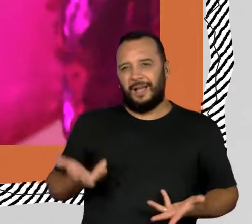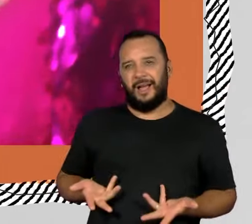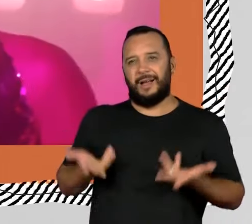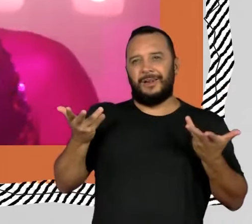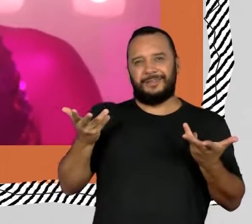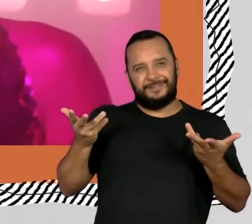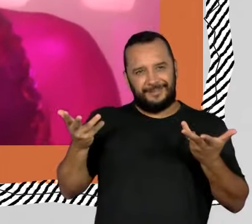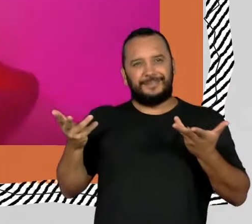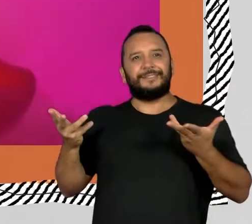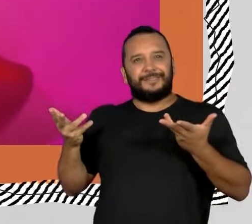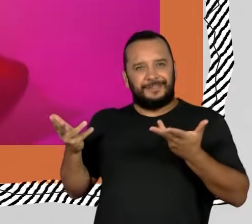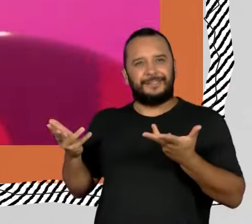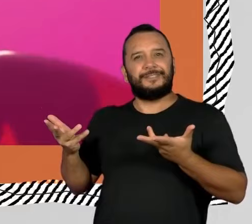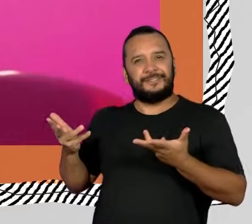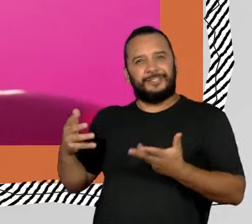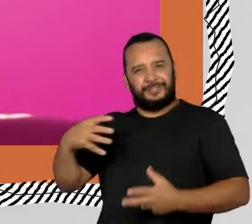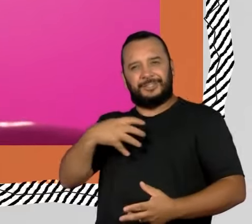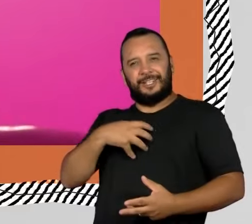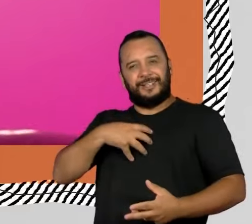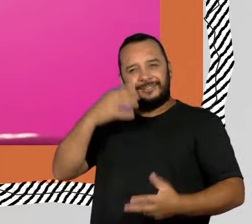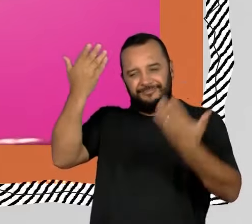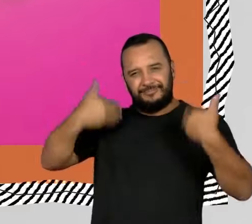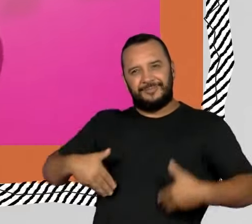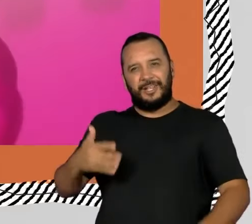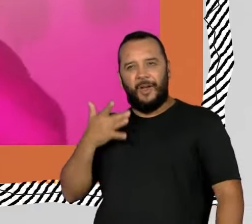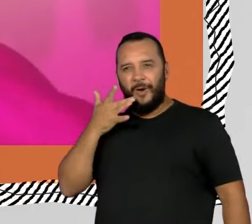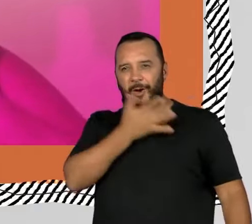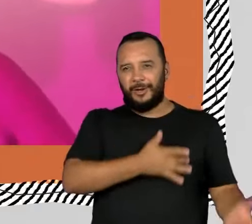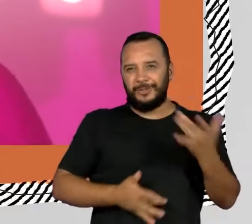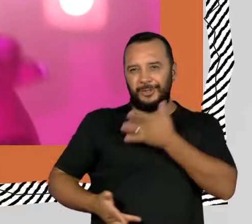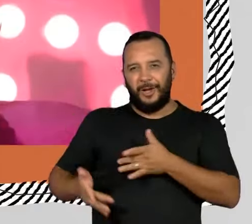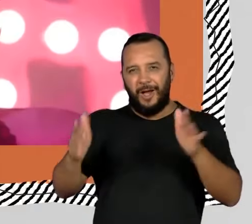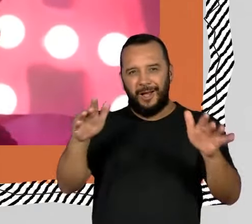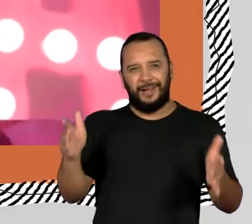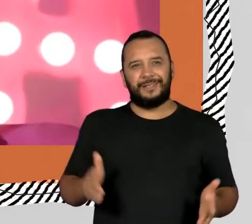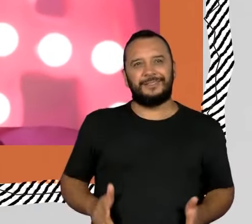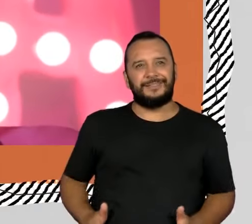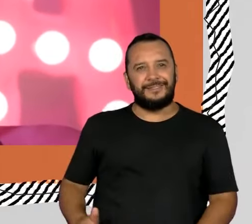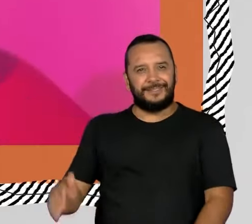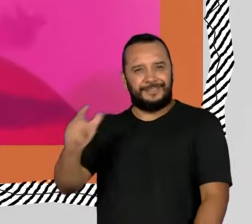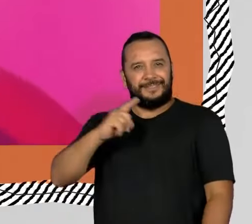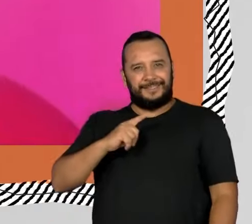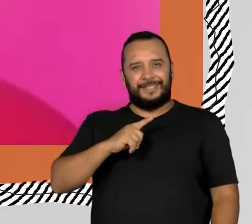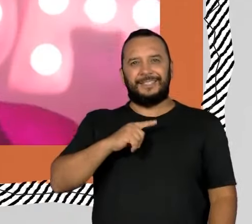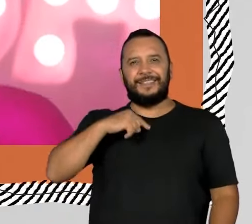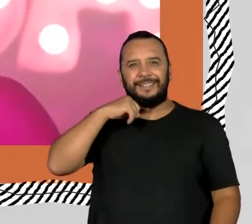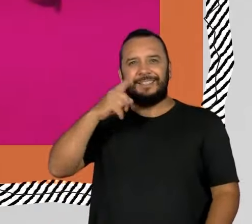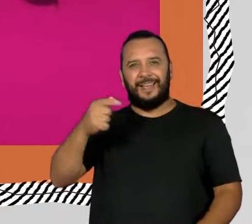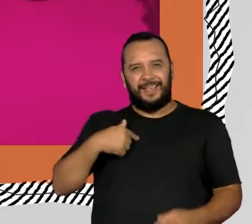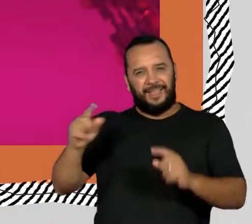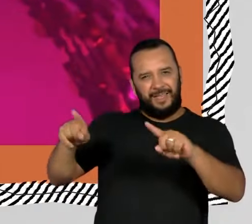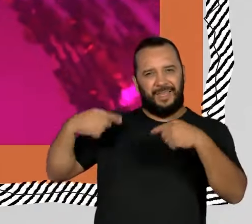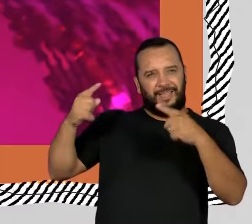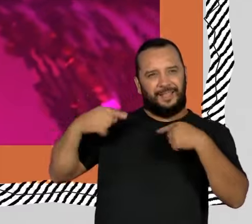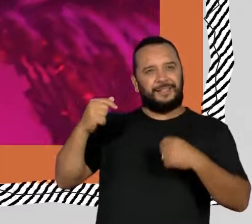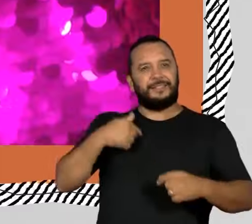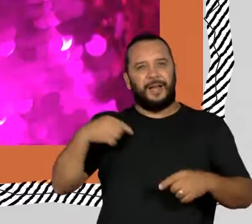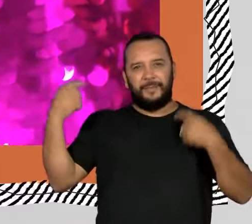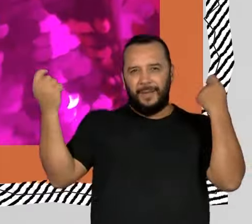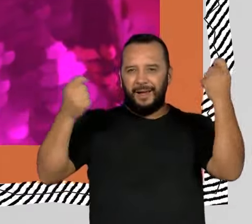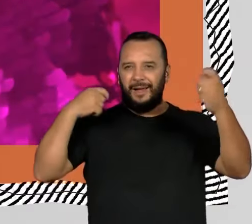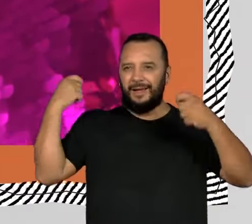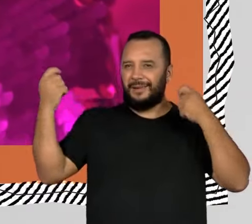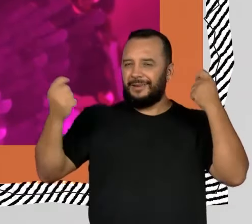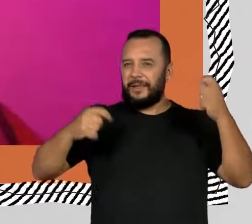gloriosa do tipo que sabe que é gostosa de PR ninguém a frontosa Pai ela é a mais